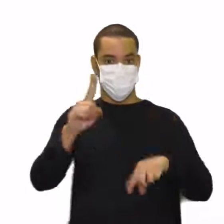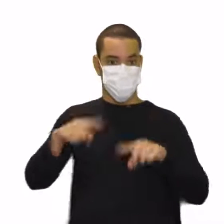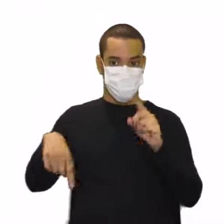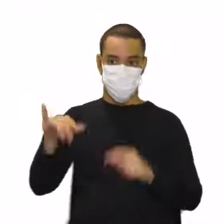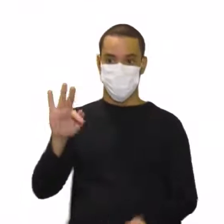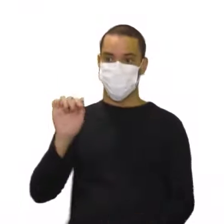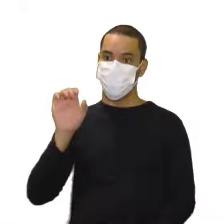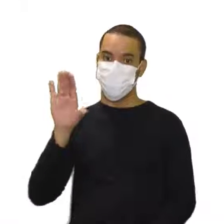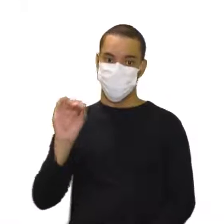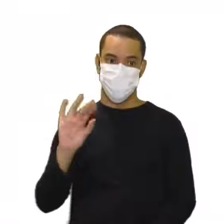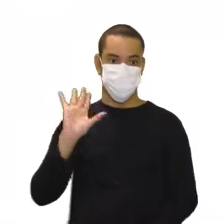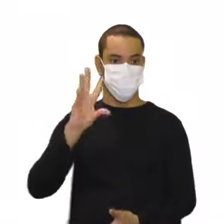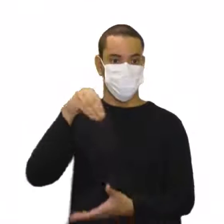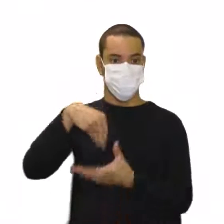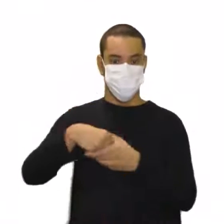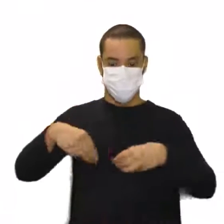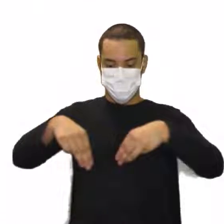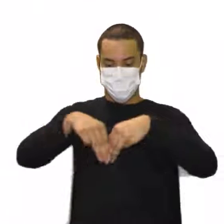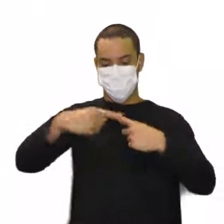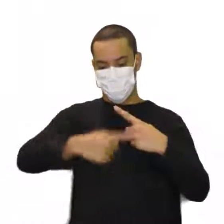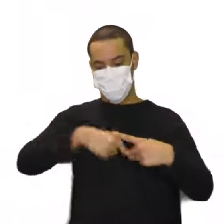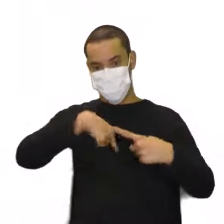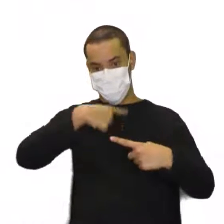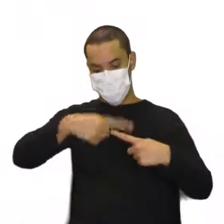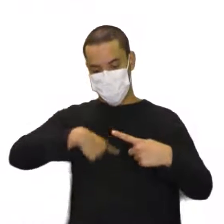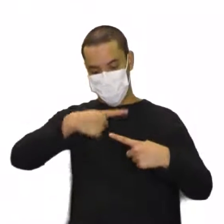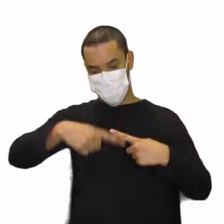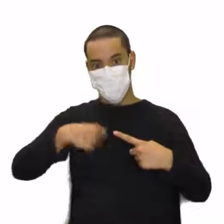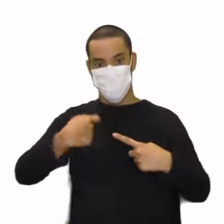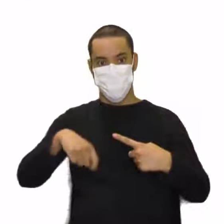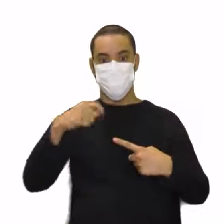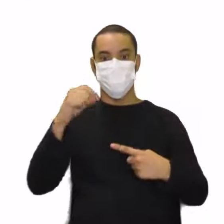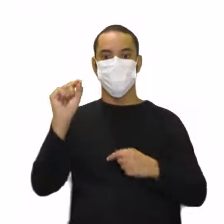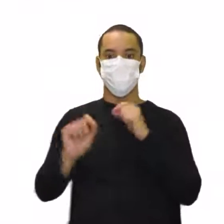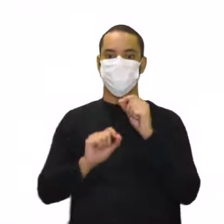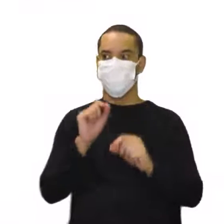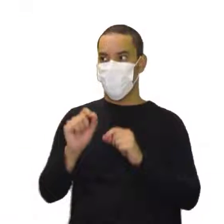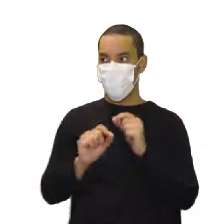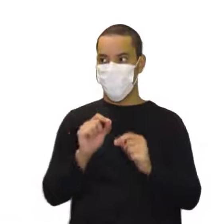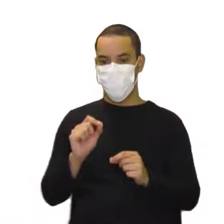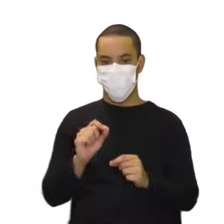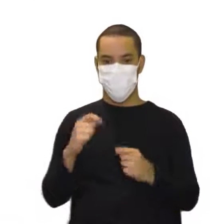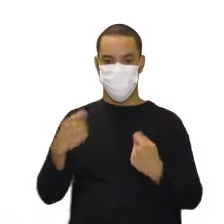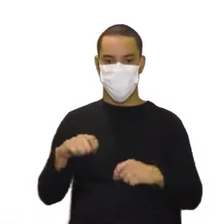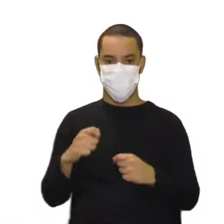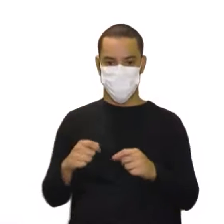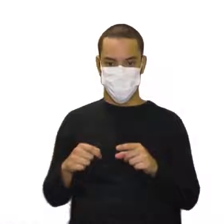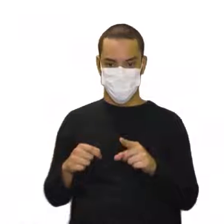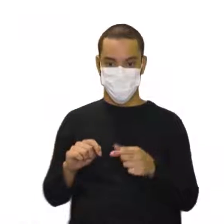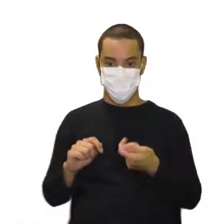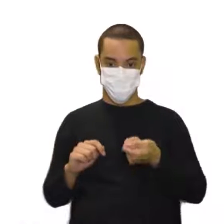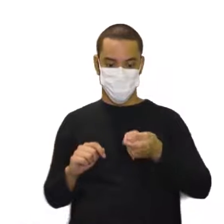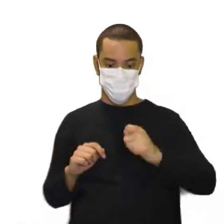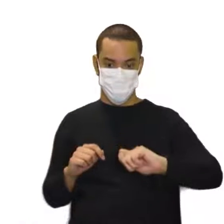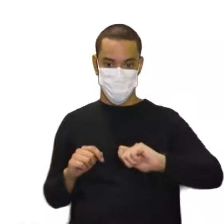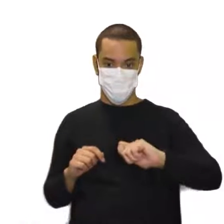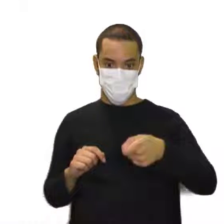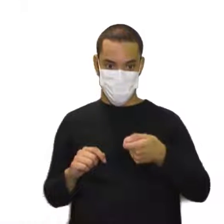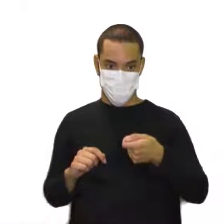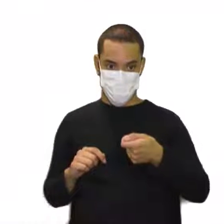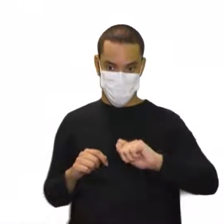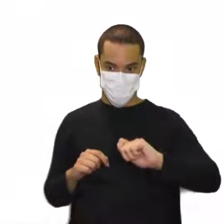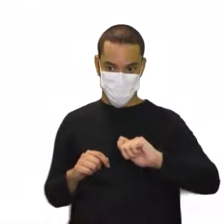na espira. Então, aí o que acontece? Você tem que girar essa espira. Quando você faz